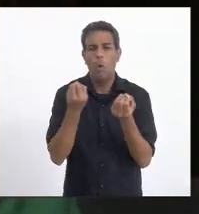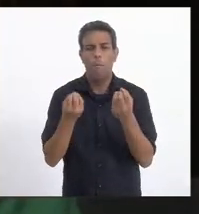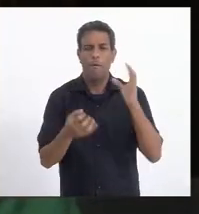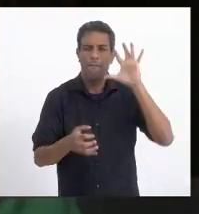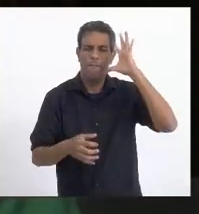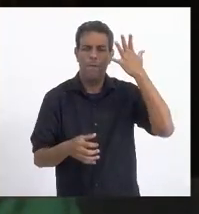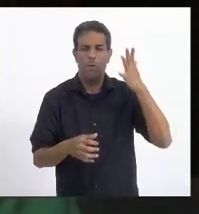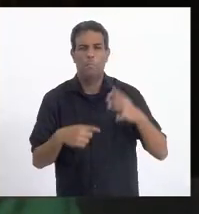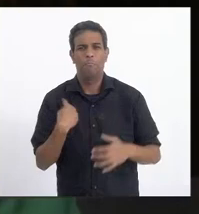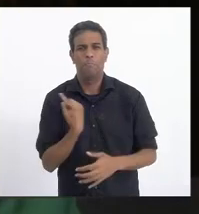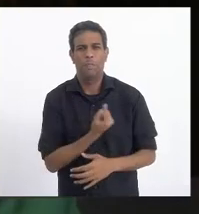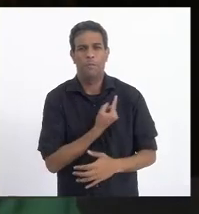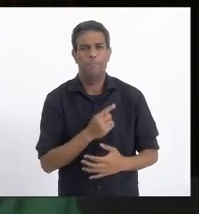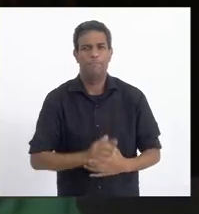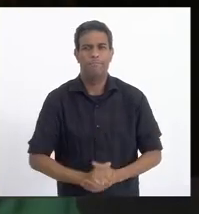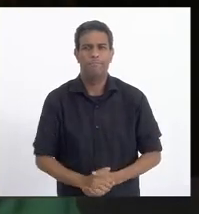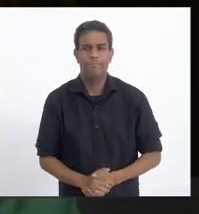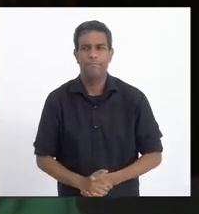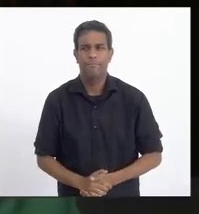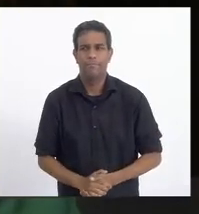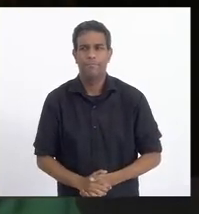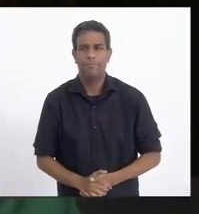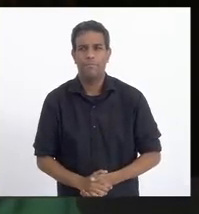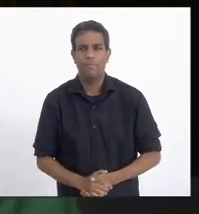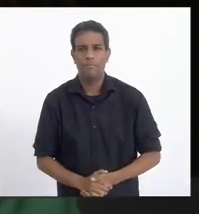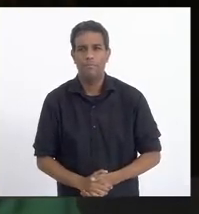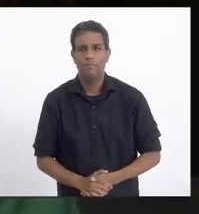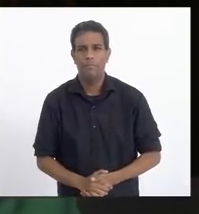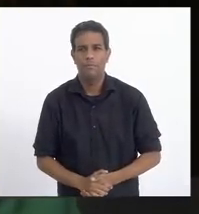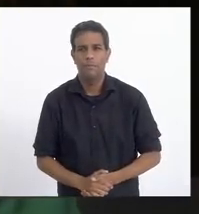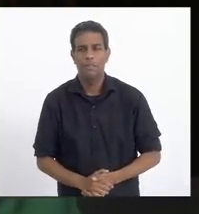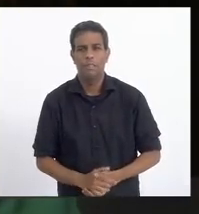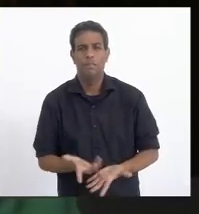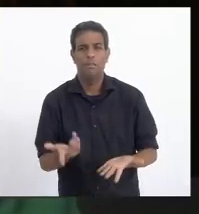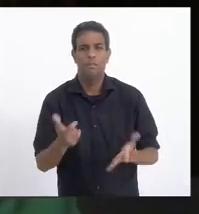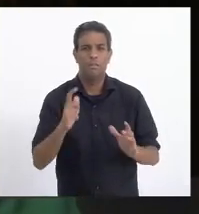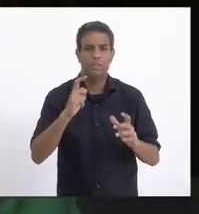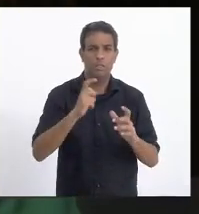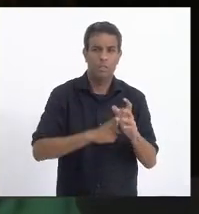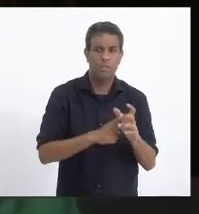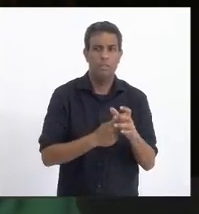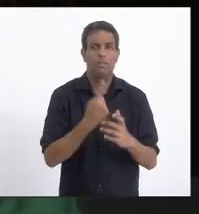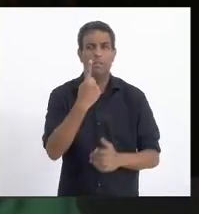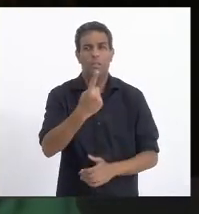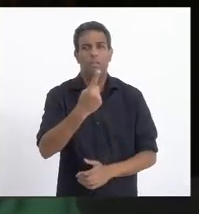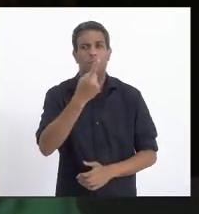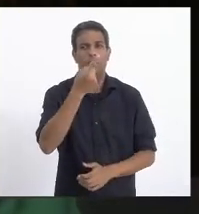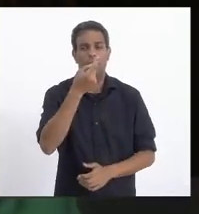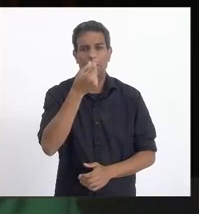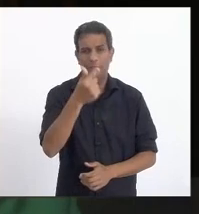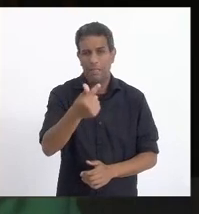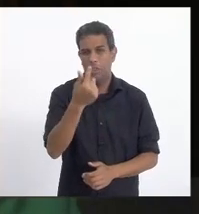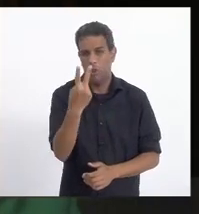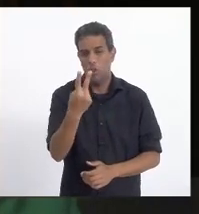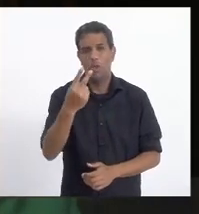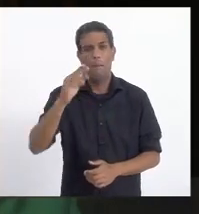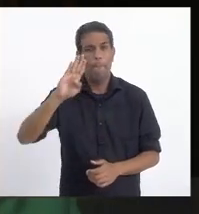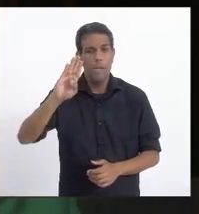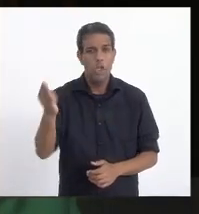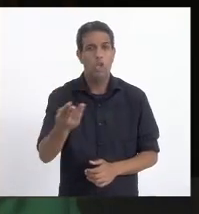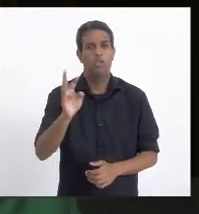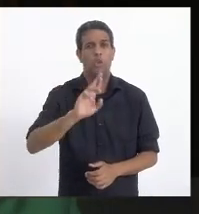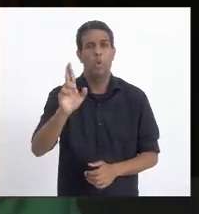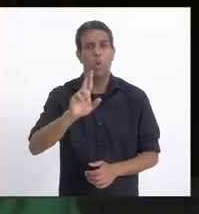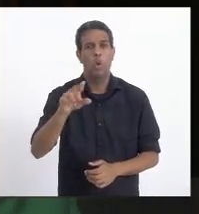E aí nós temos um uma dívida de 171 172 milhões